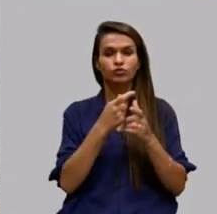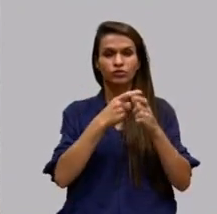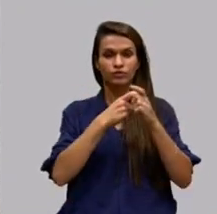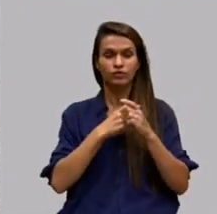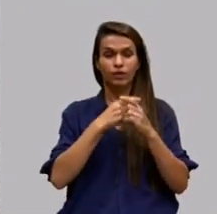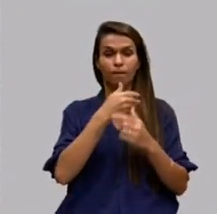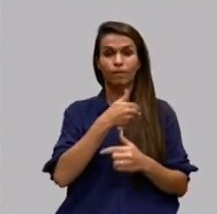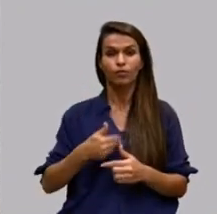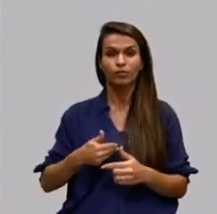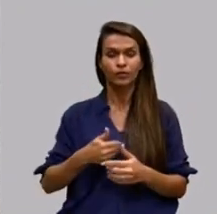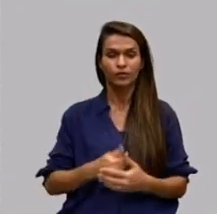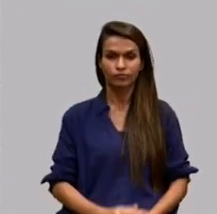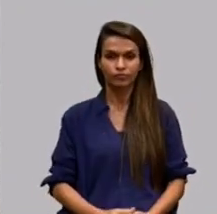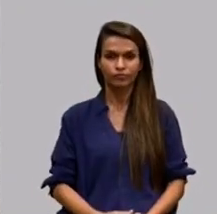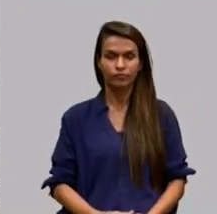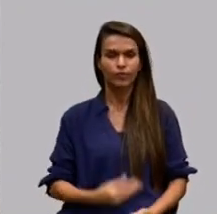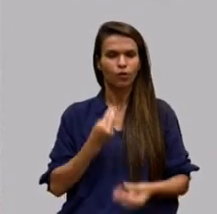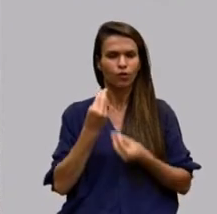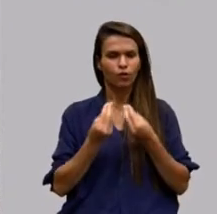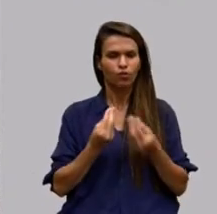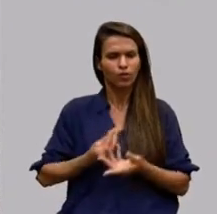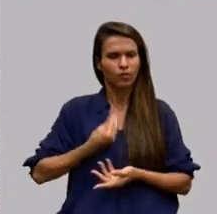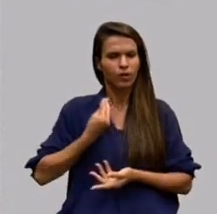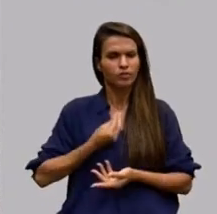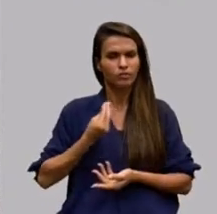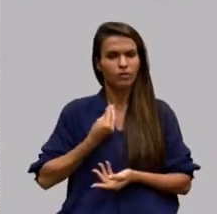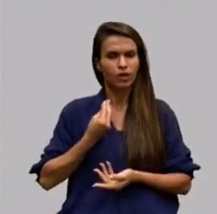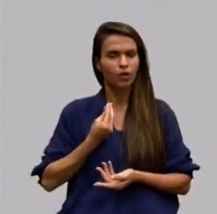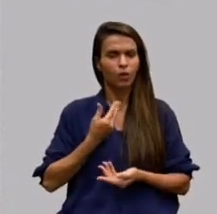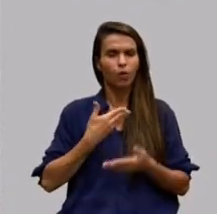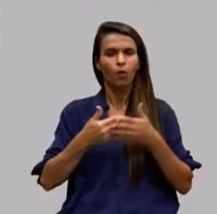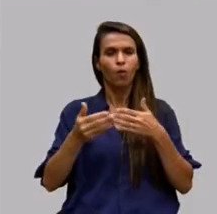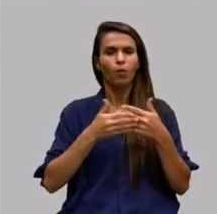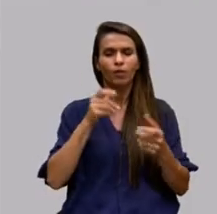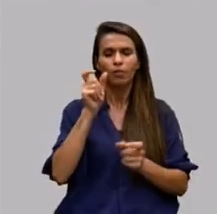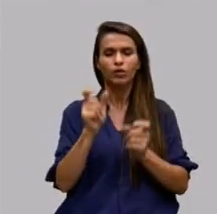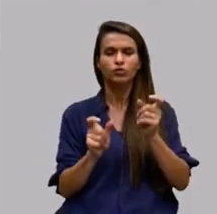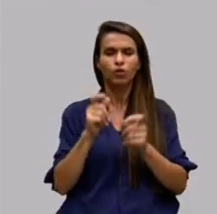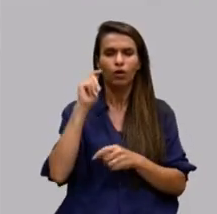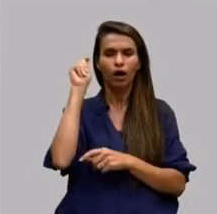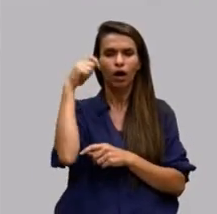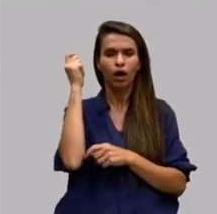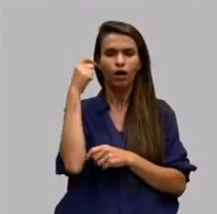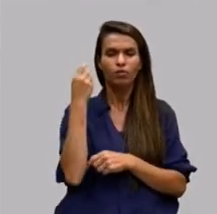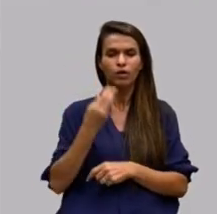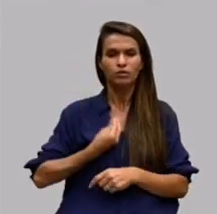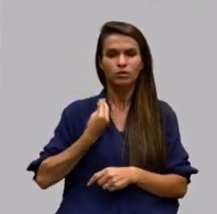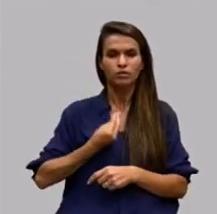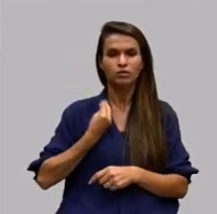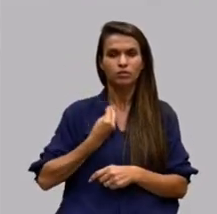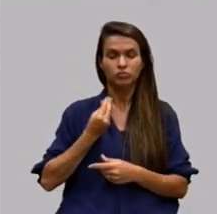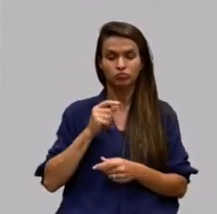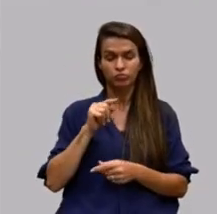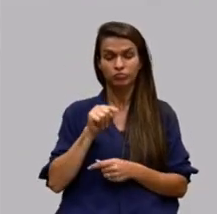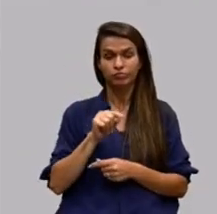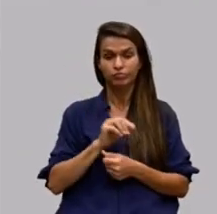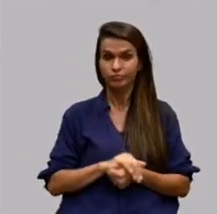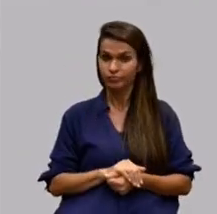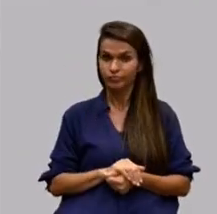pública? Desde quando eu participei disso, ou qualquer cidadão gaúcho participou desse tipo de situação?